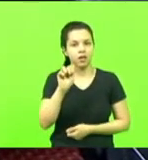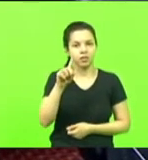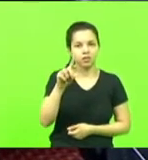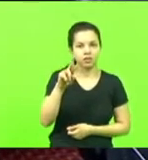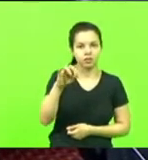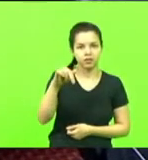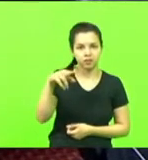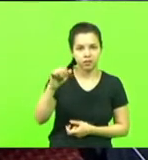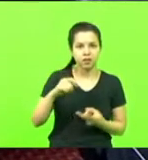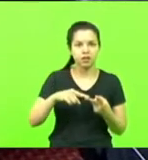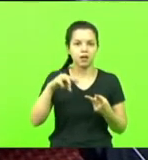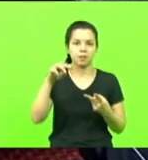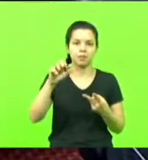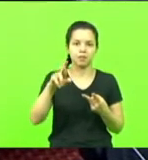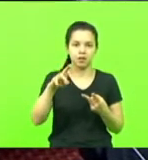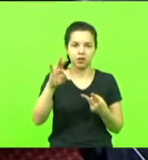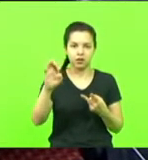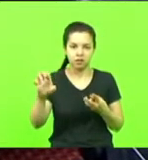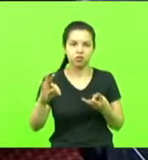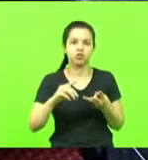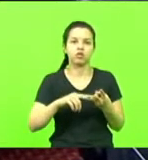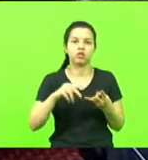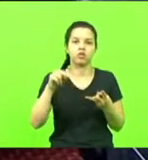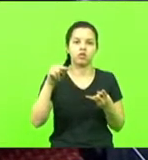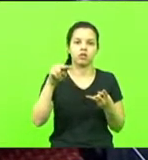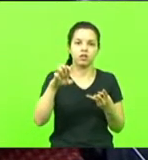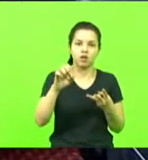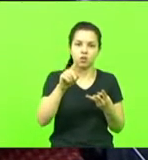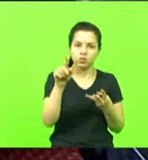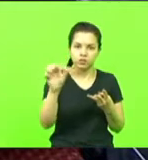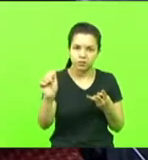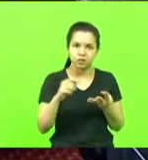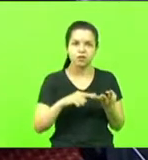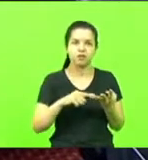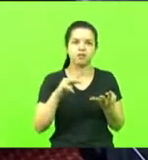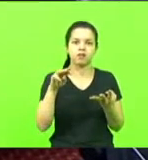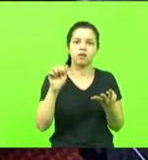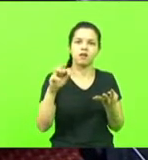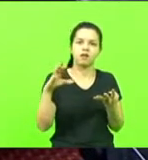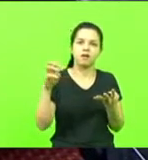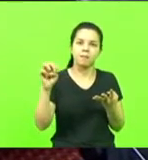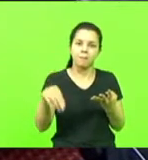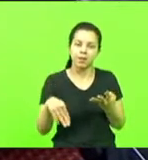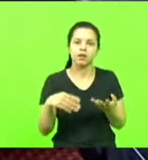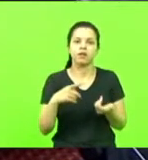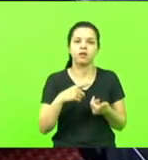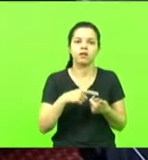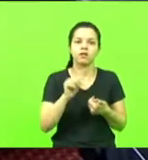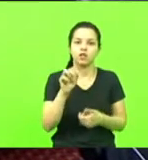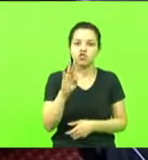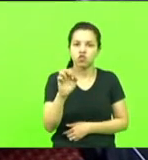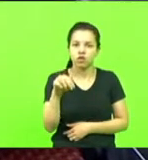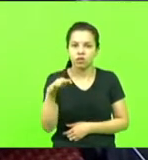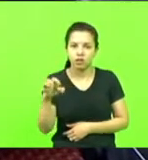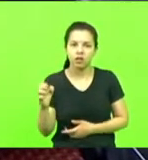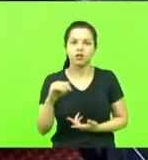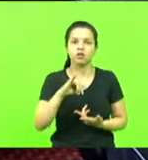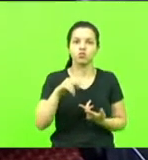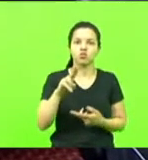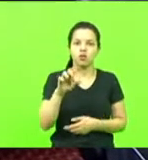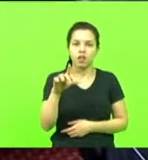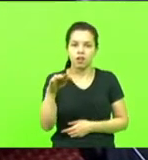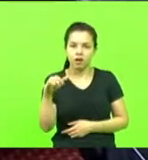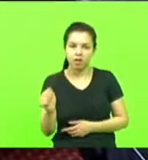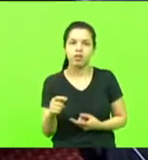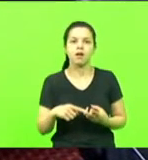dona Margarete, a Neuza, a Carmen, a Ivana, a Tatiana, a Juliana, a dona